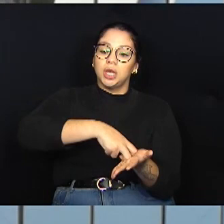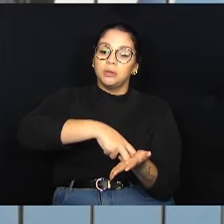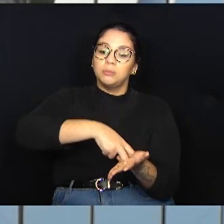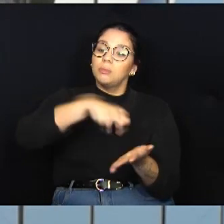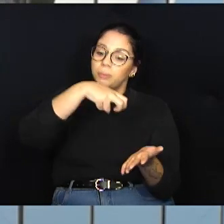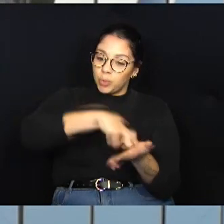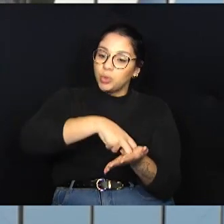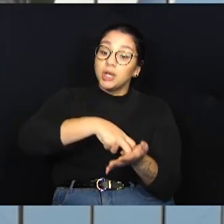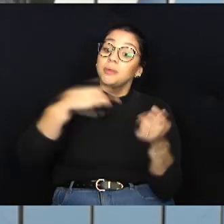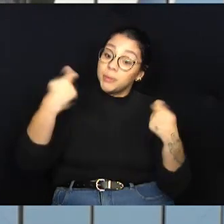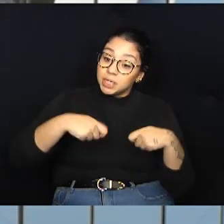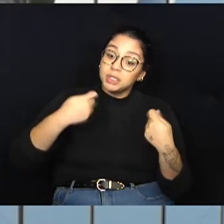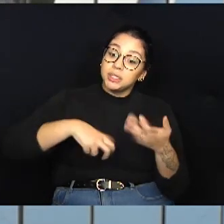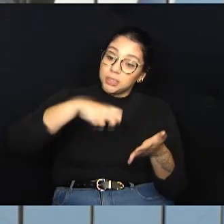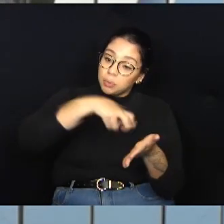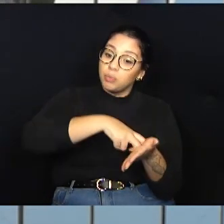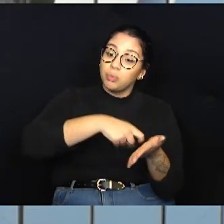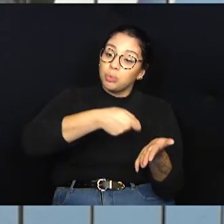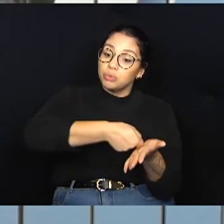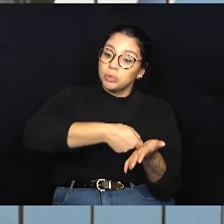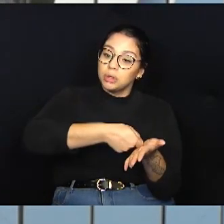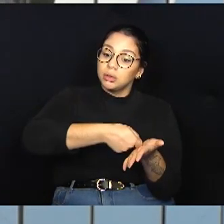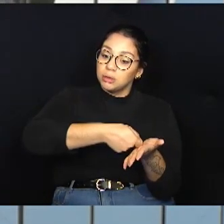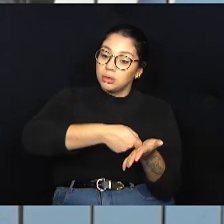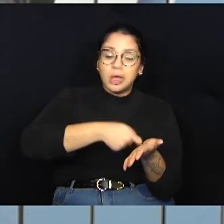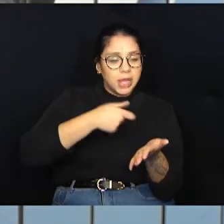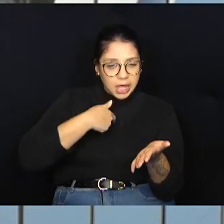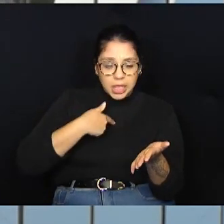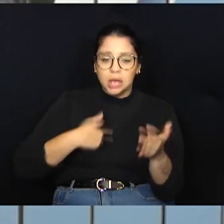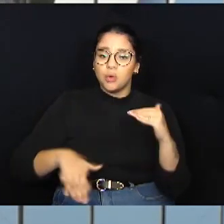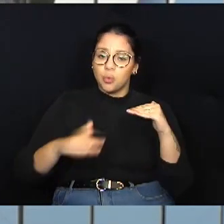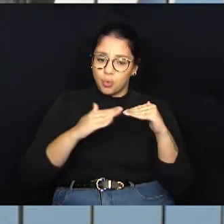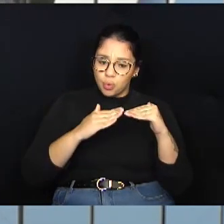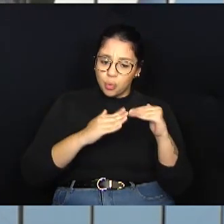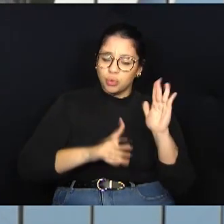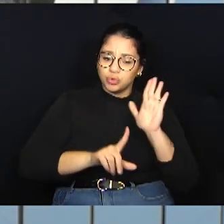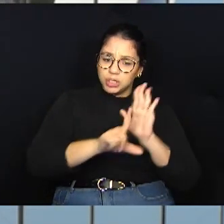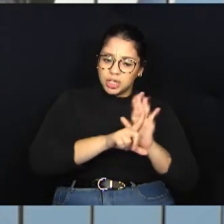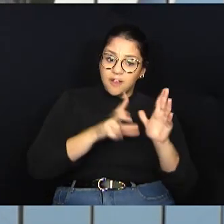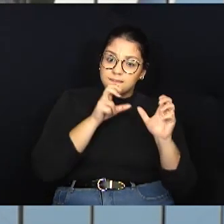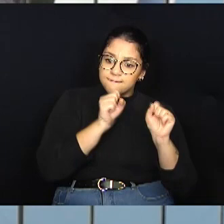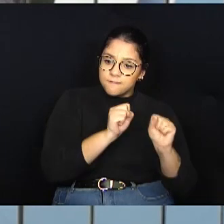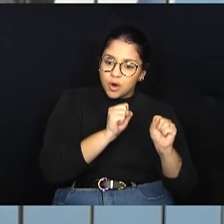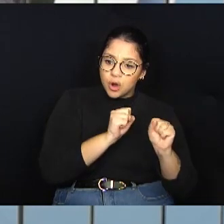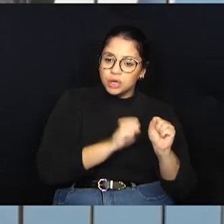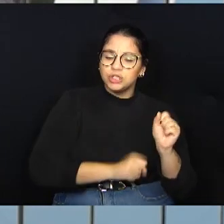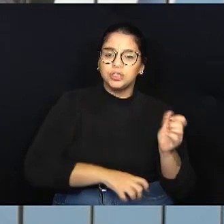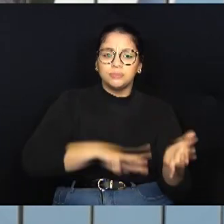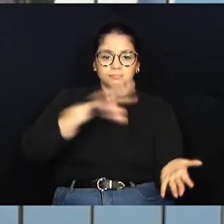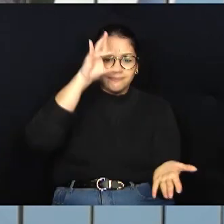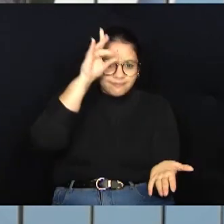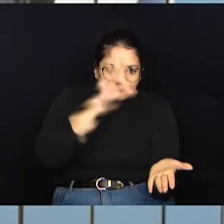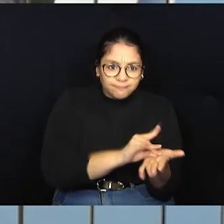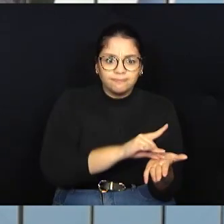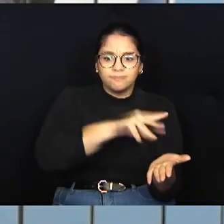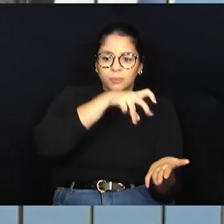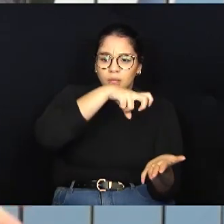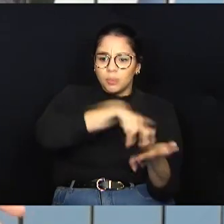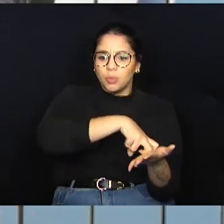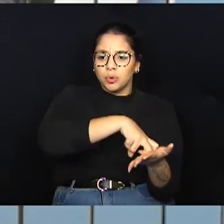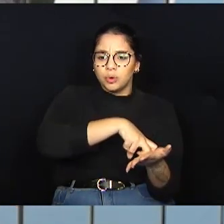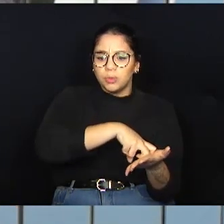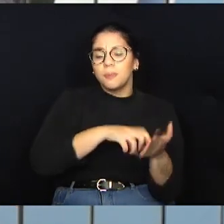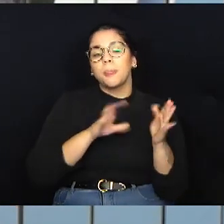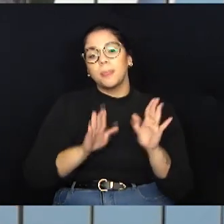punibilidade, tem que ser punida. Eu sou completamente favorável de uma legislação forte, radical, severa, mas